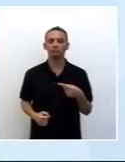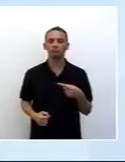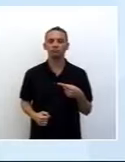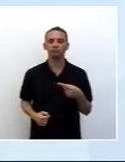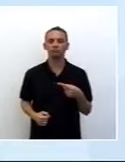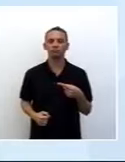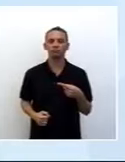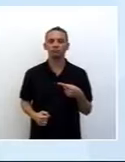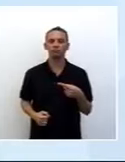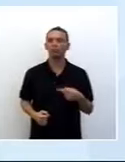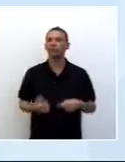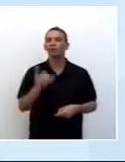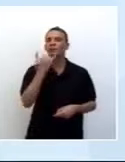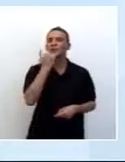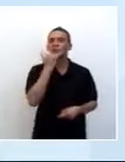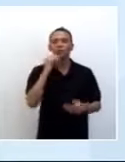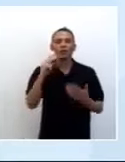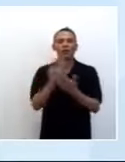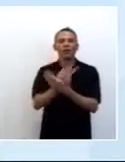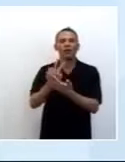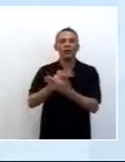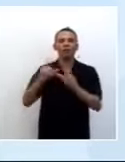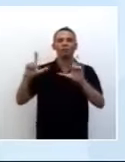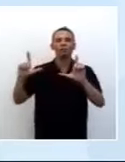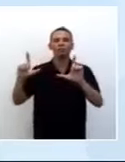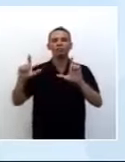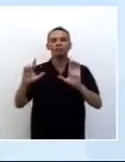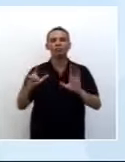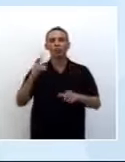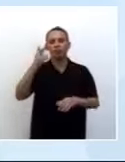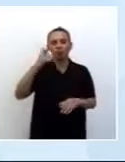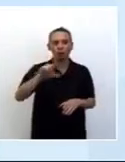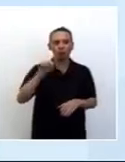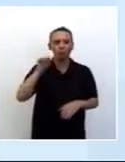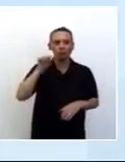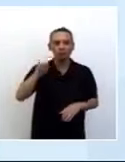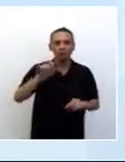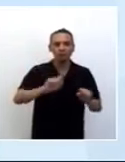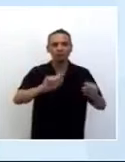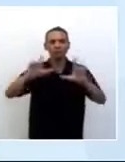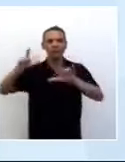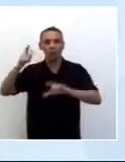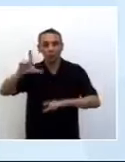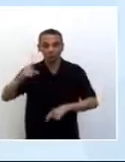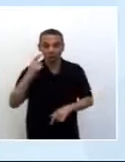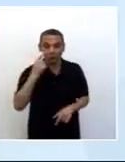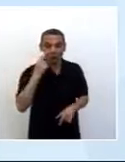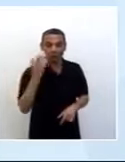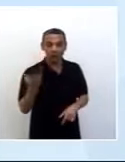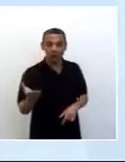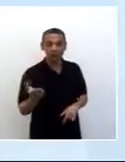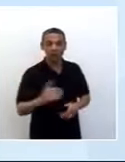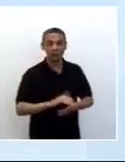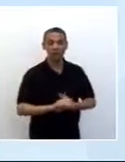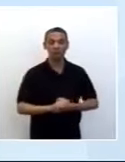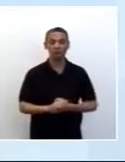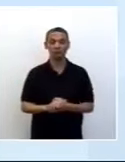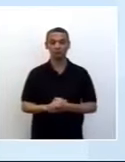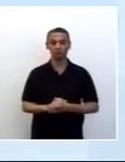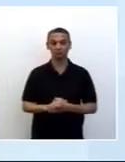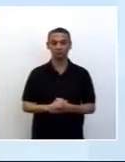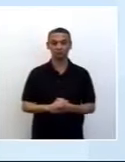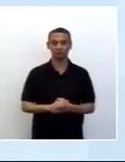são essas não mais uma diretor pode passar e